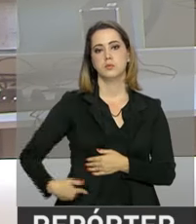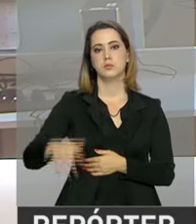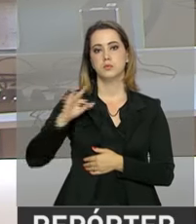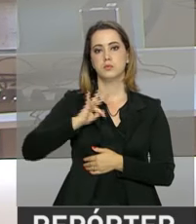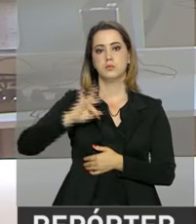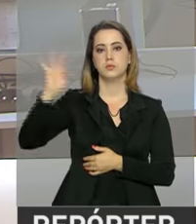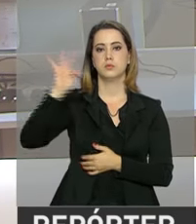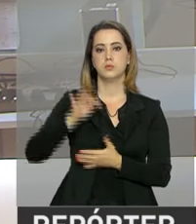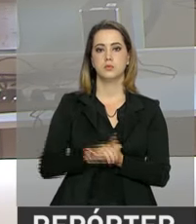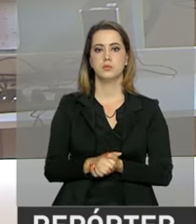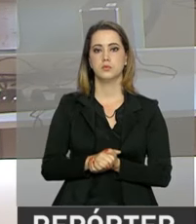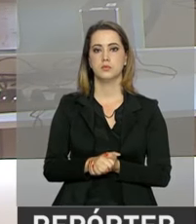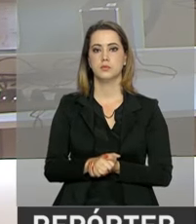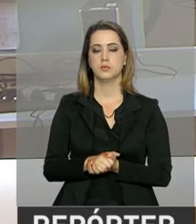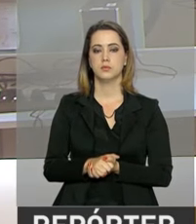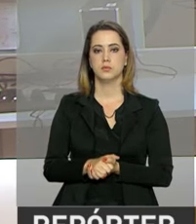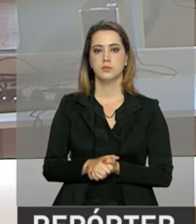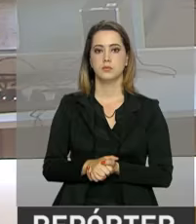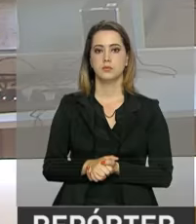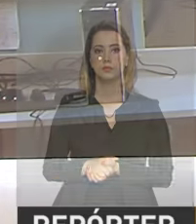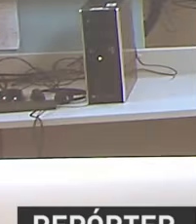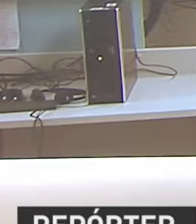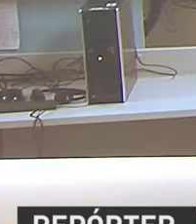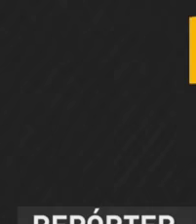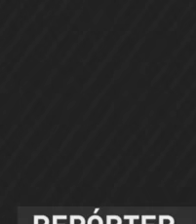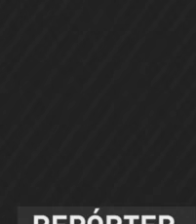NBR a TV do Governo Federal